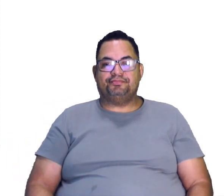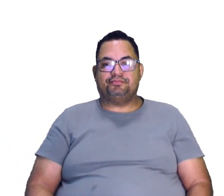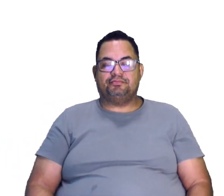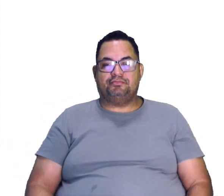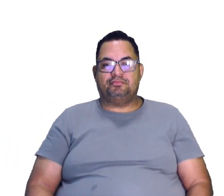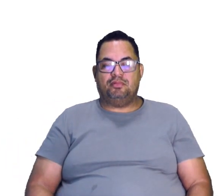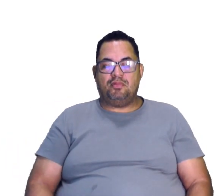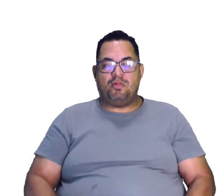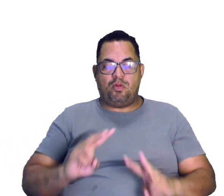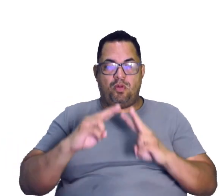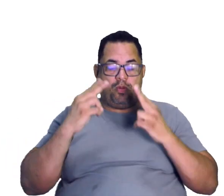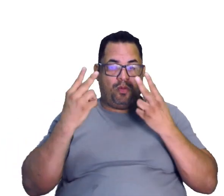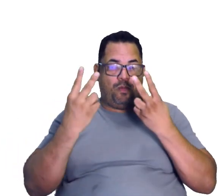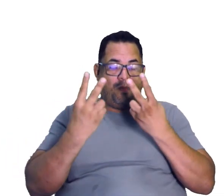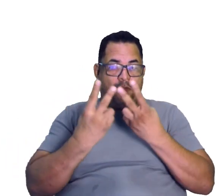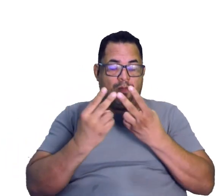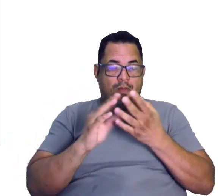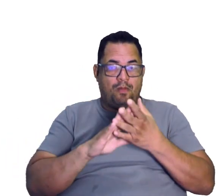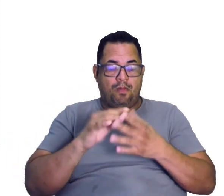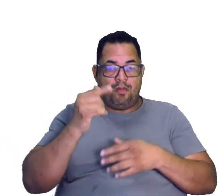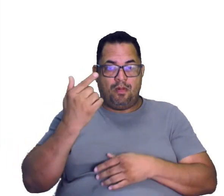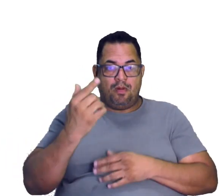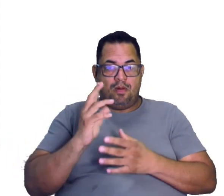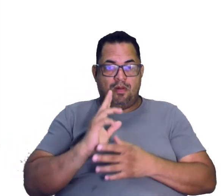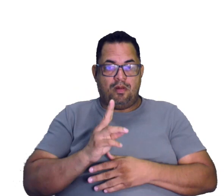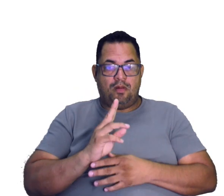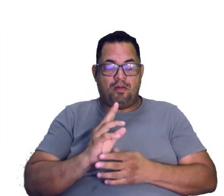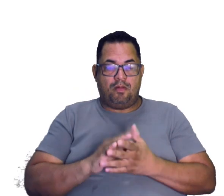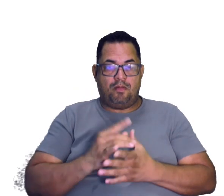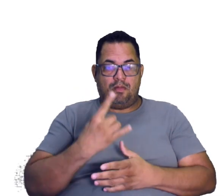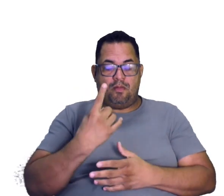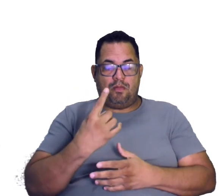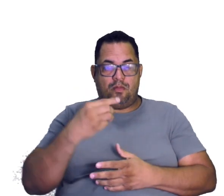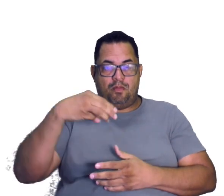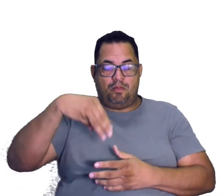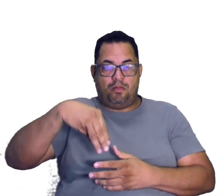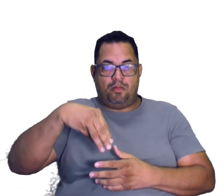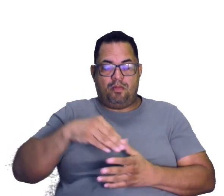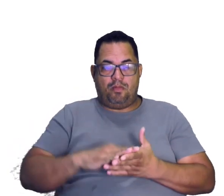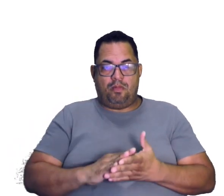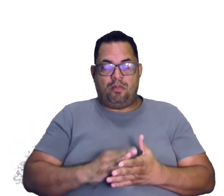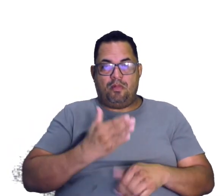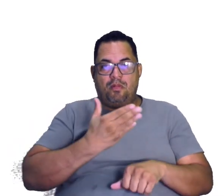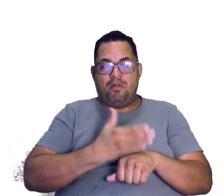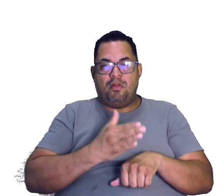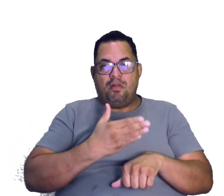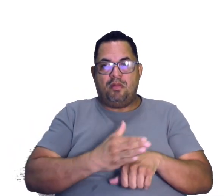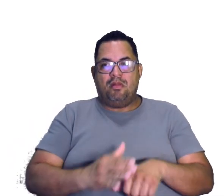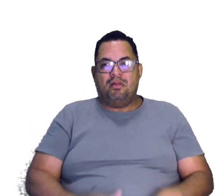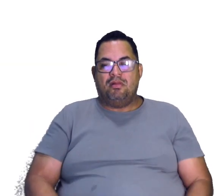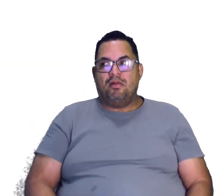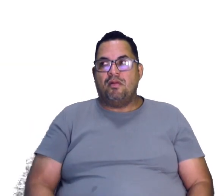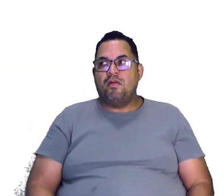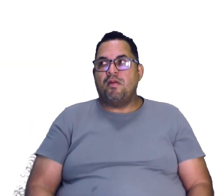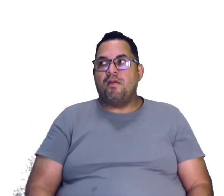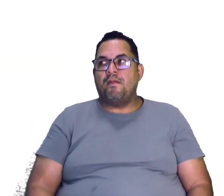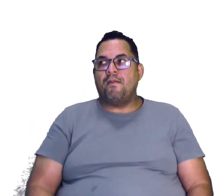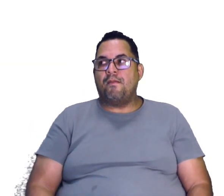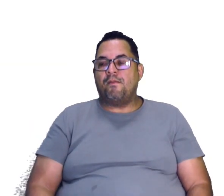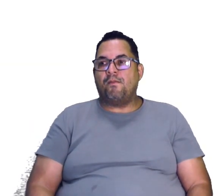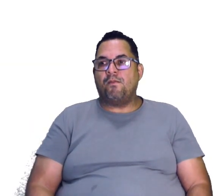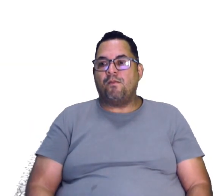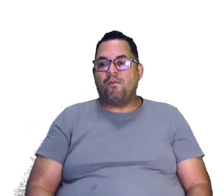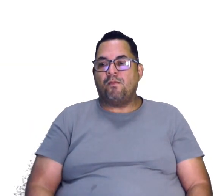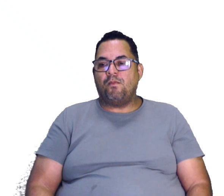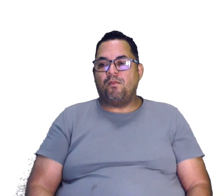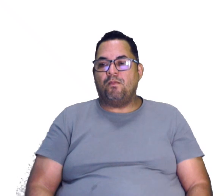né, do volume de um cubo e a aresta dele é sempre 1 metro. Vamos praticar? Nesse exemplo de número 2, vocês